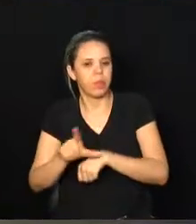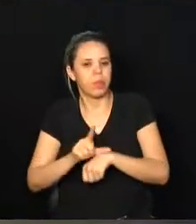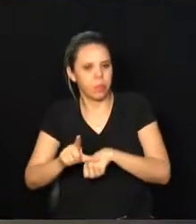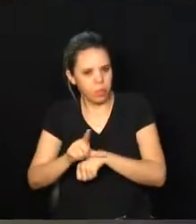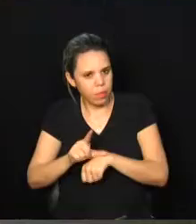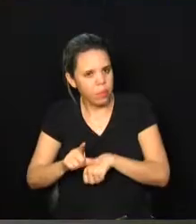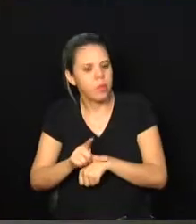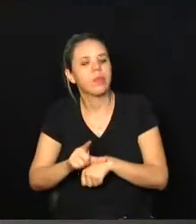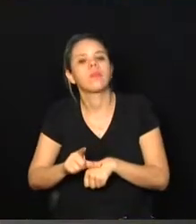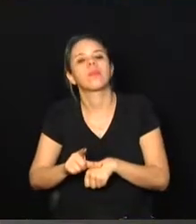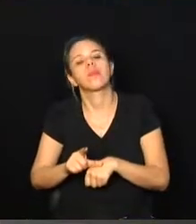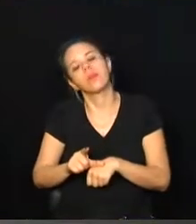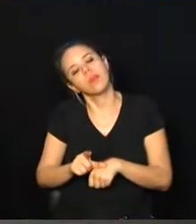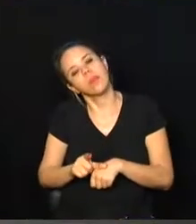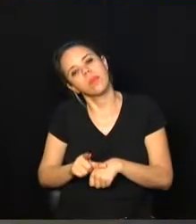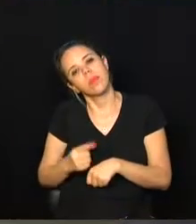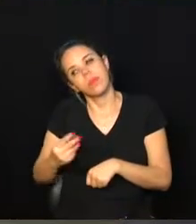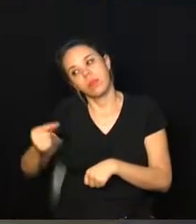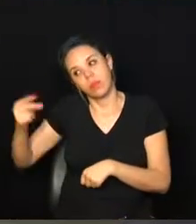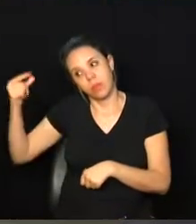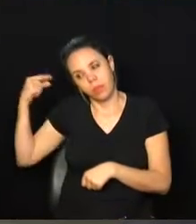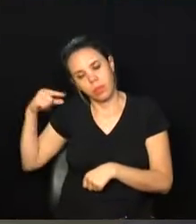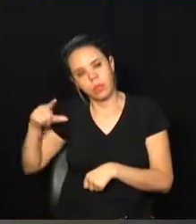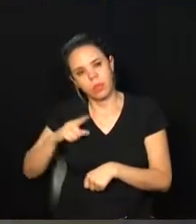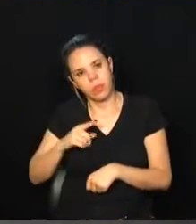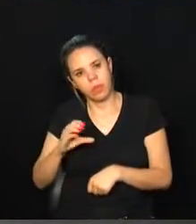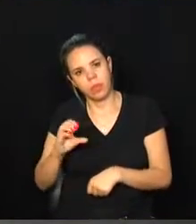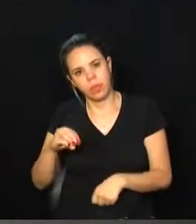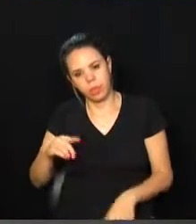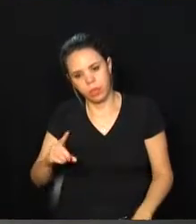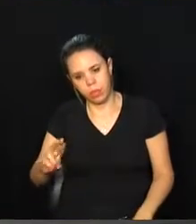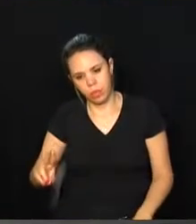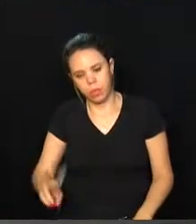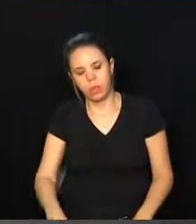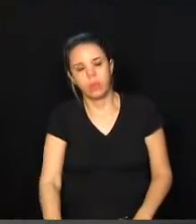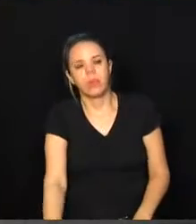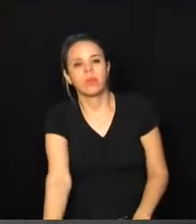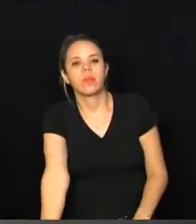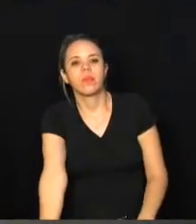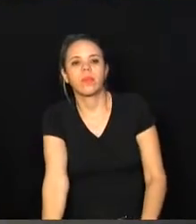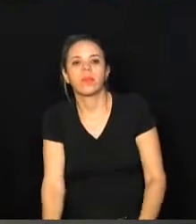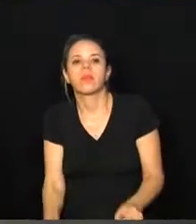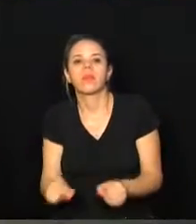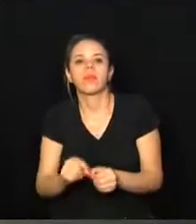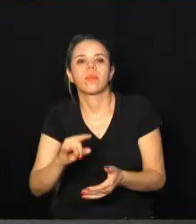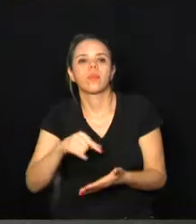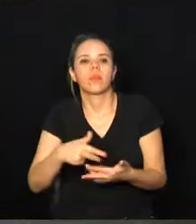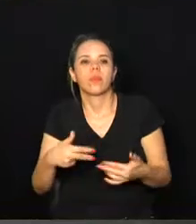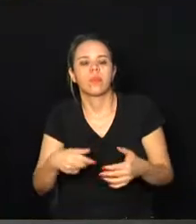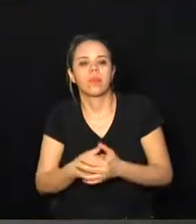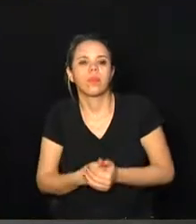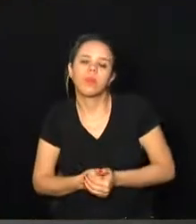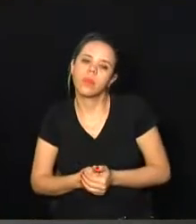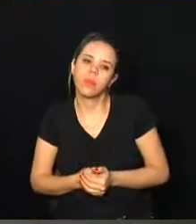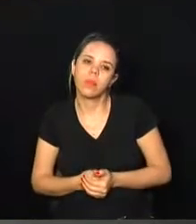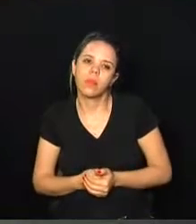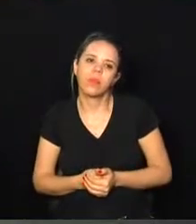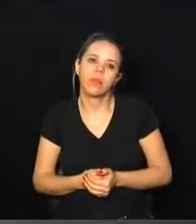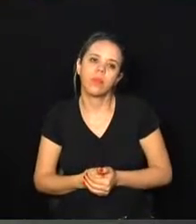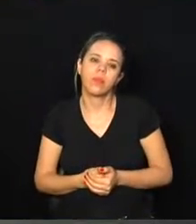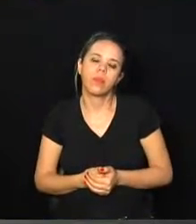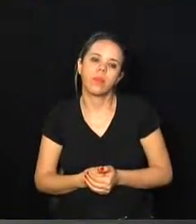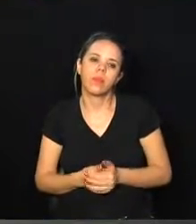ficou uma caixa fechada, na época a gente estava no CMDU, o CMDU fez um relatório muito crítico